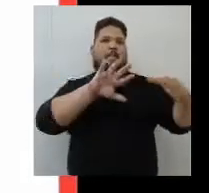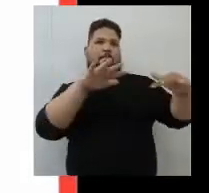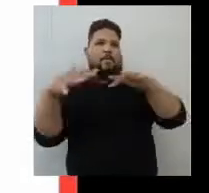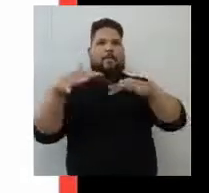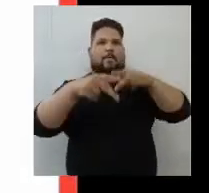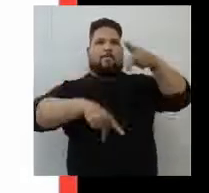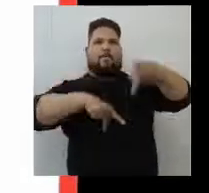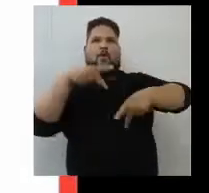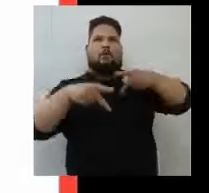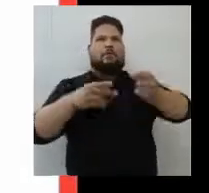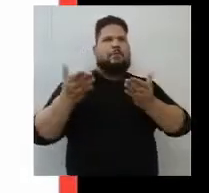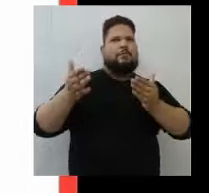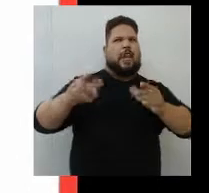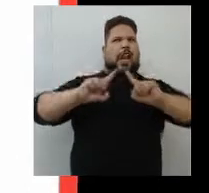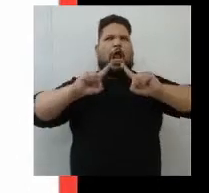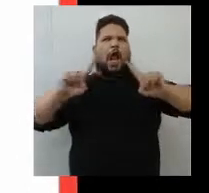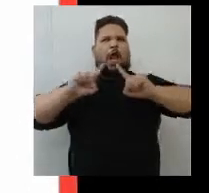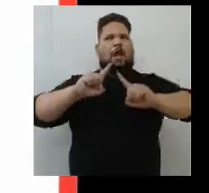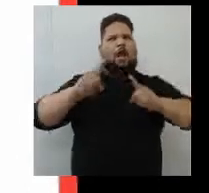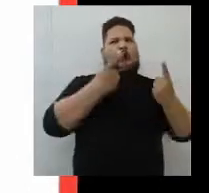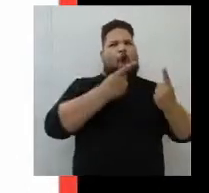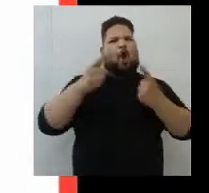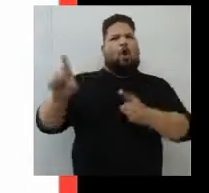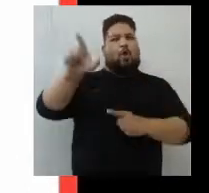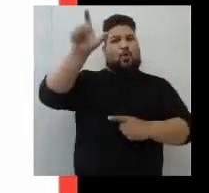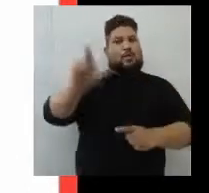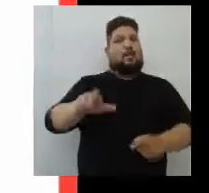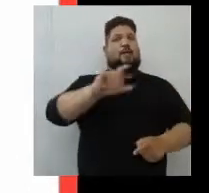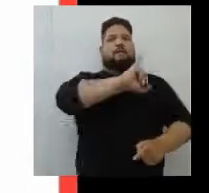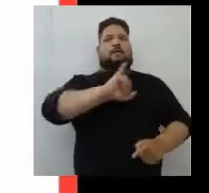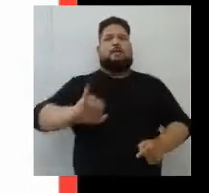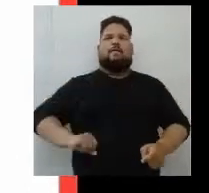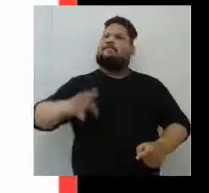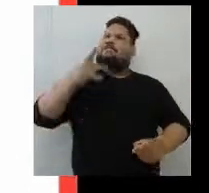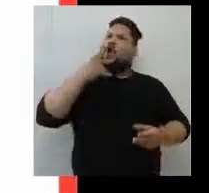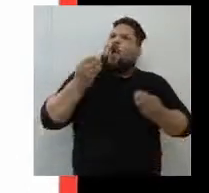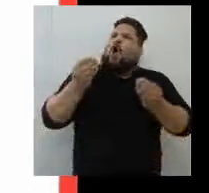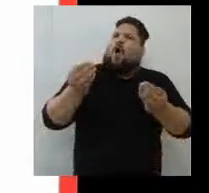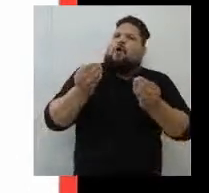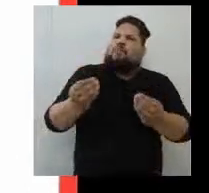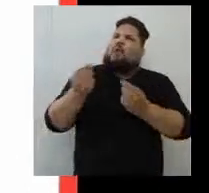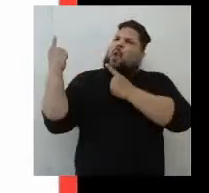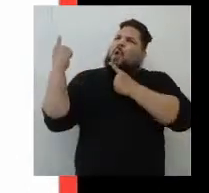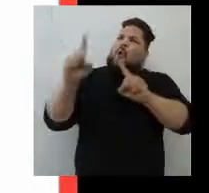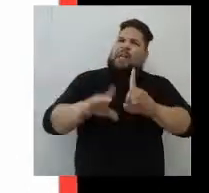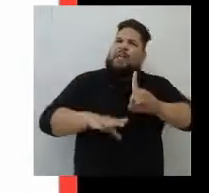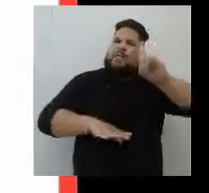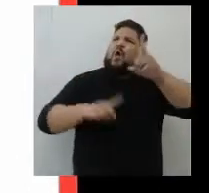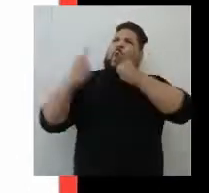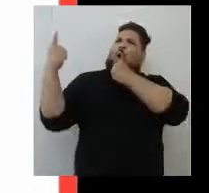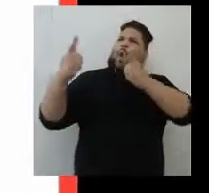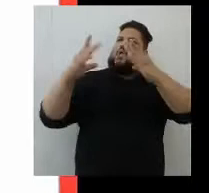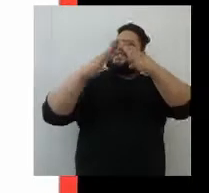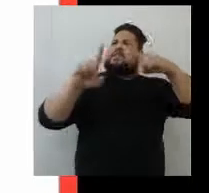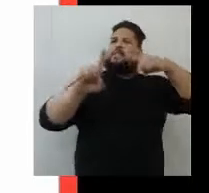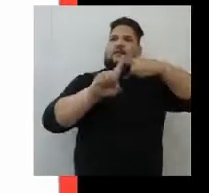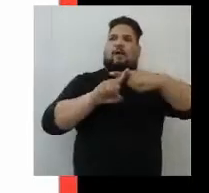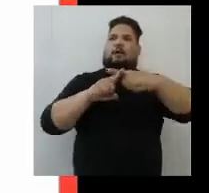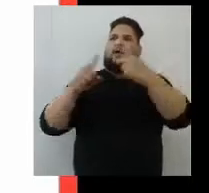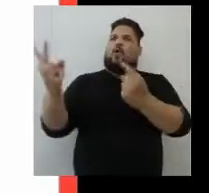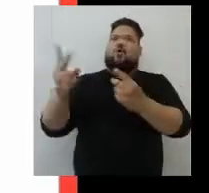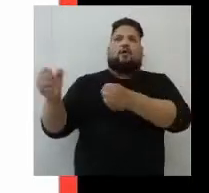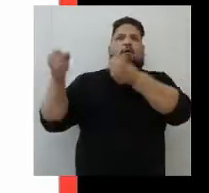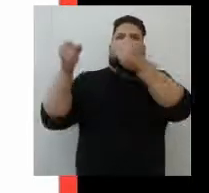críticas ao imperador, dizendo que era uma afronta à vontade de Deus e à Santa Sé prender